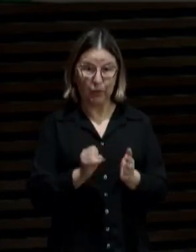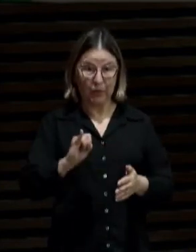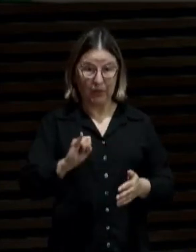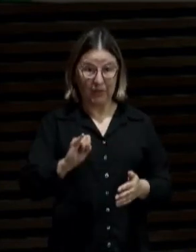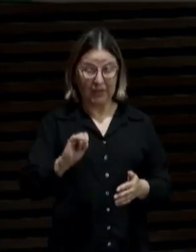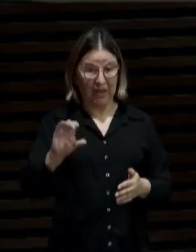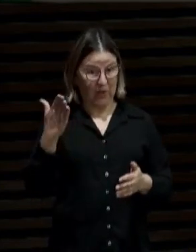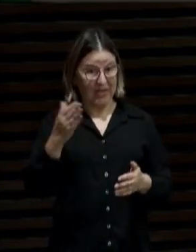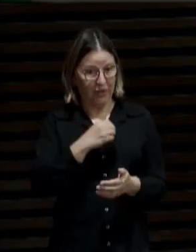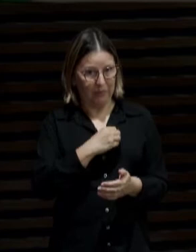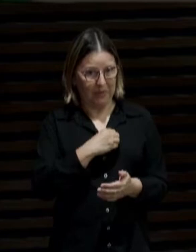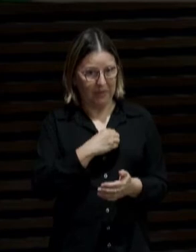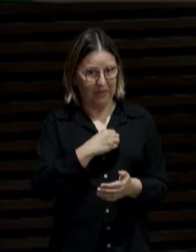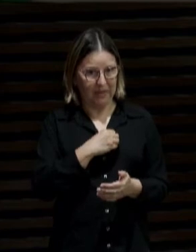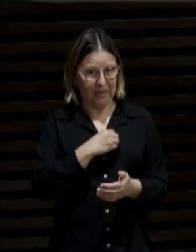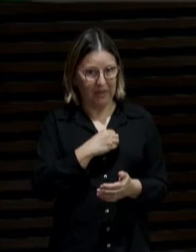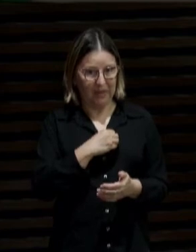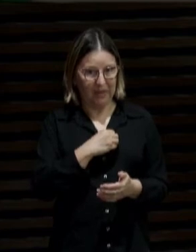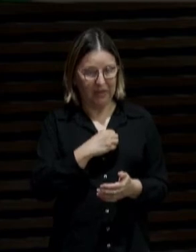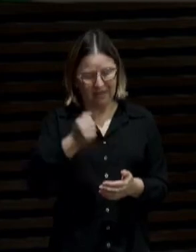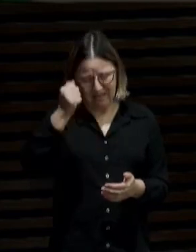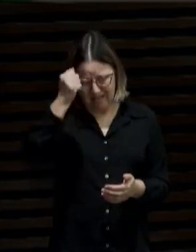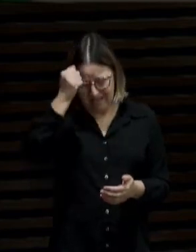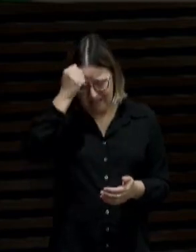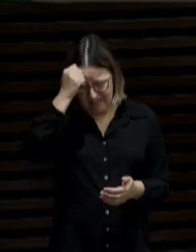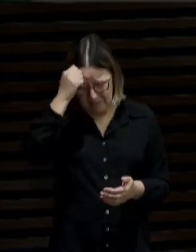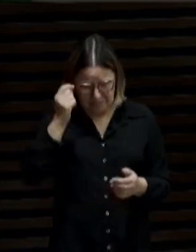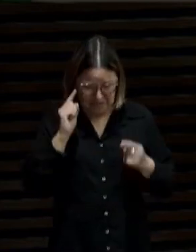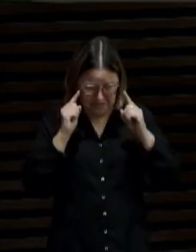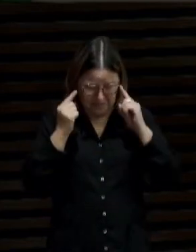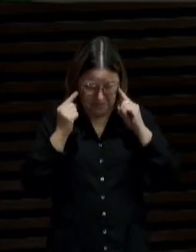ele também descansa, sabendo que esse pecado que ele cometeu